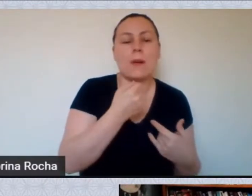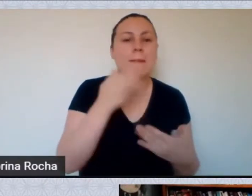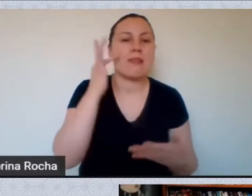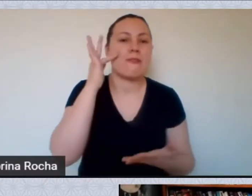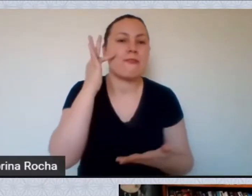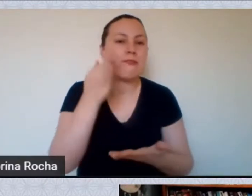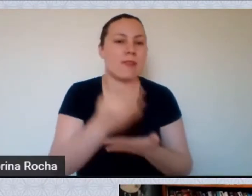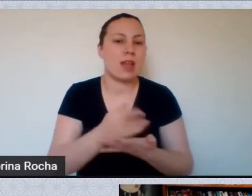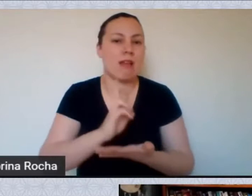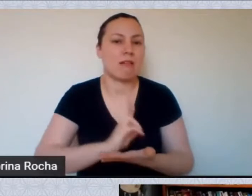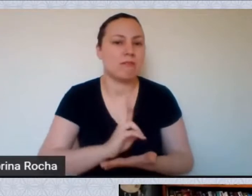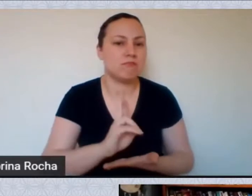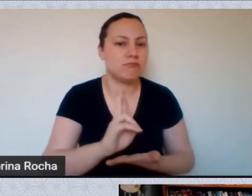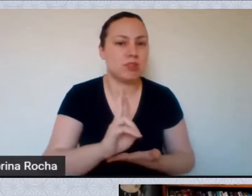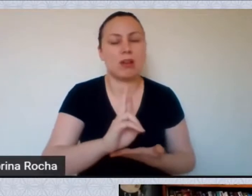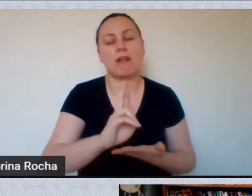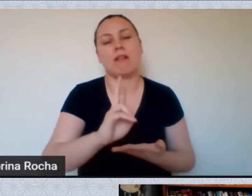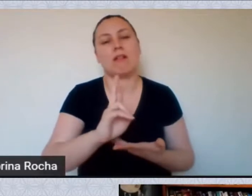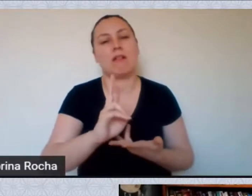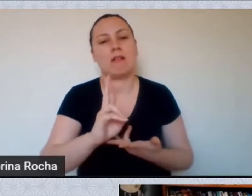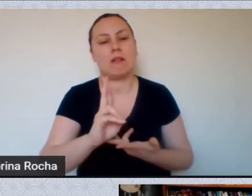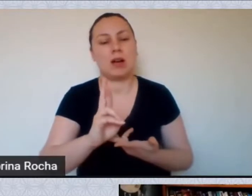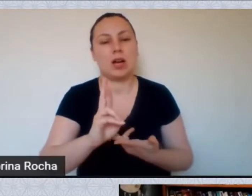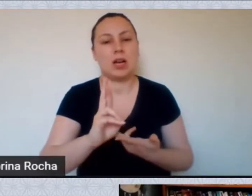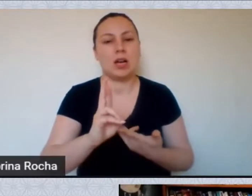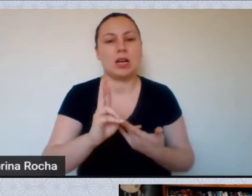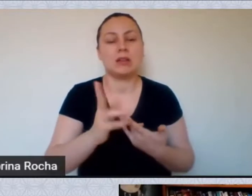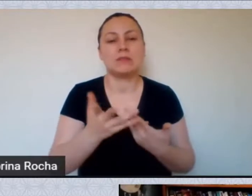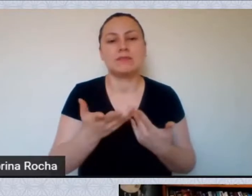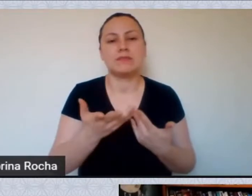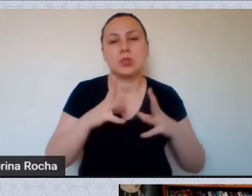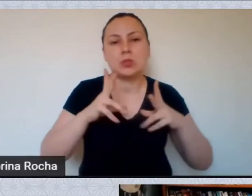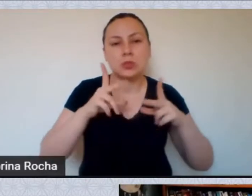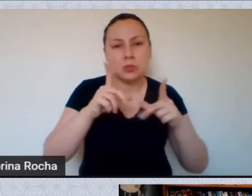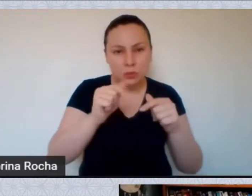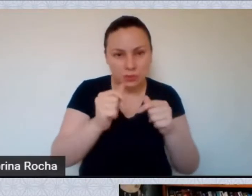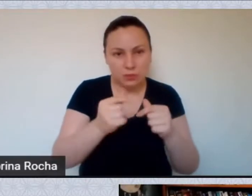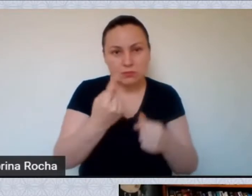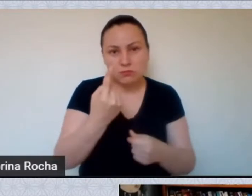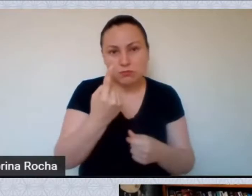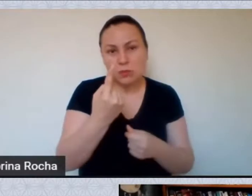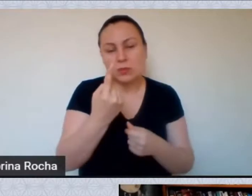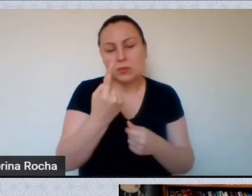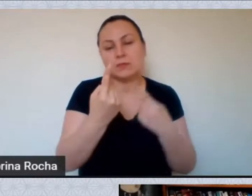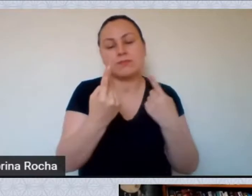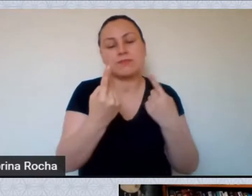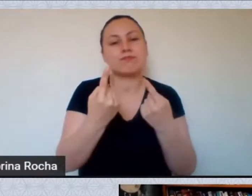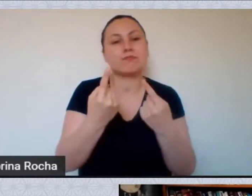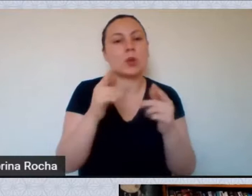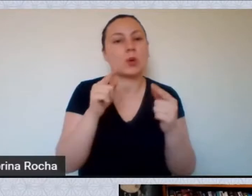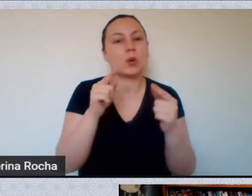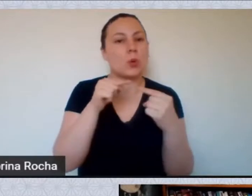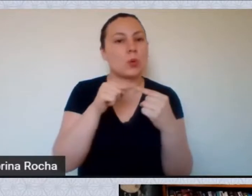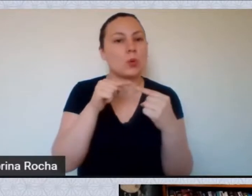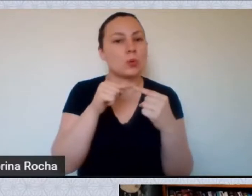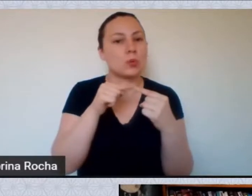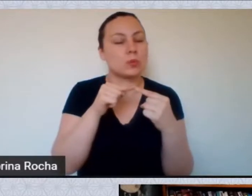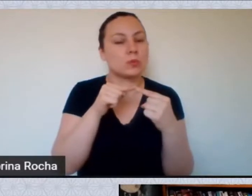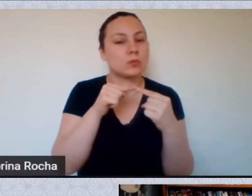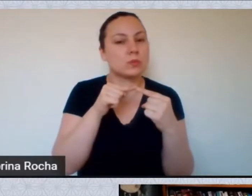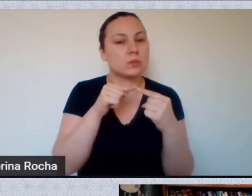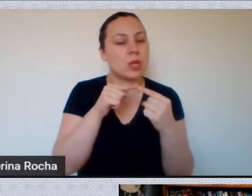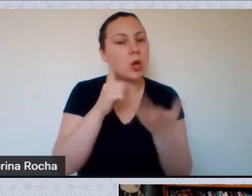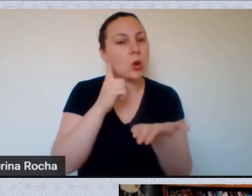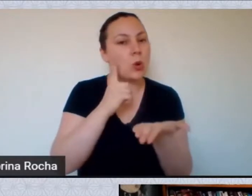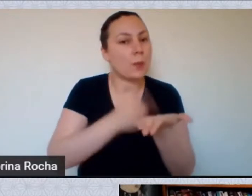ateus e os que não são ateus. Todas essas pessoas têm uma coisa em comum, que é esse compromisso com entender